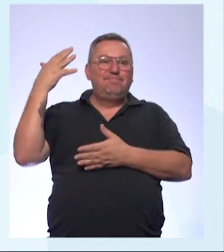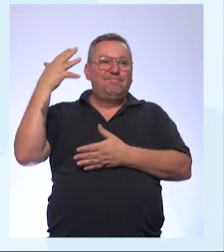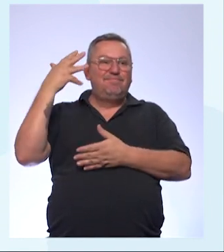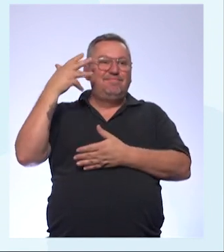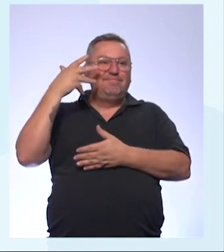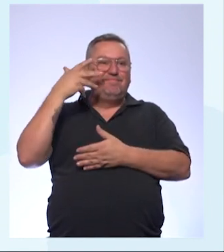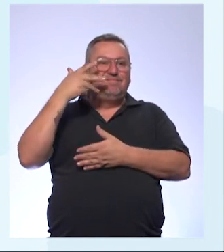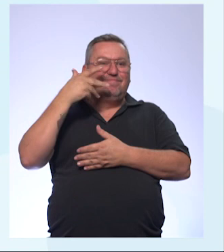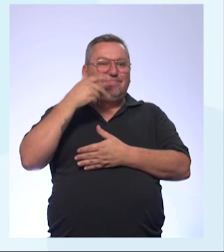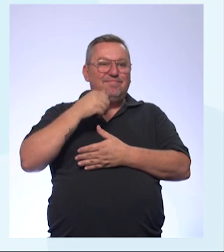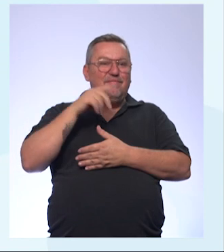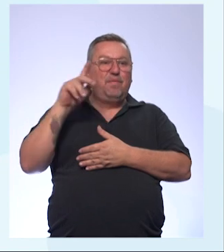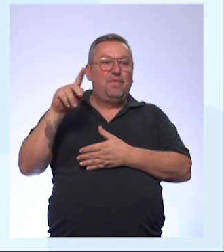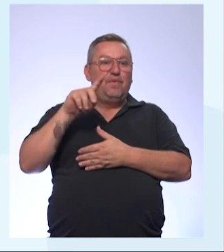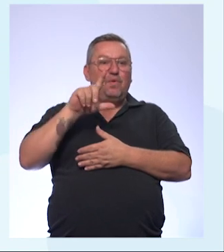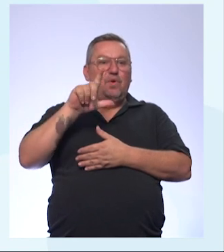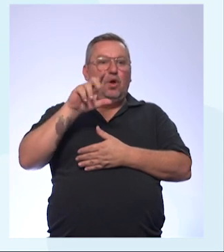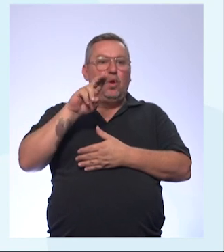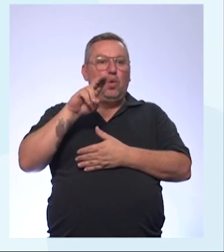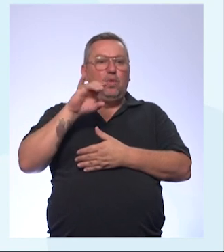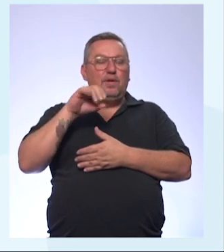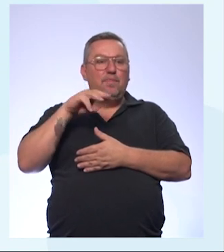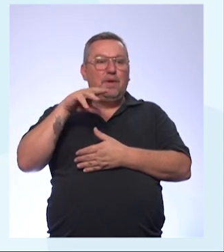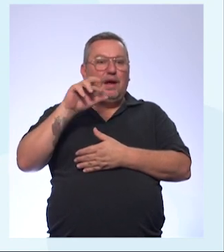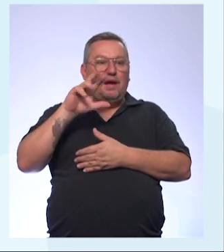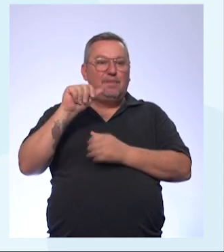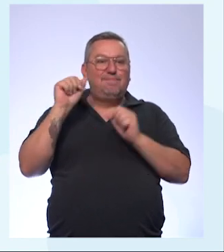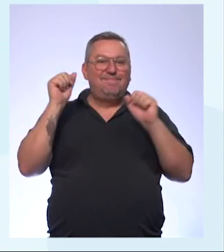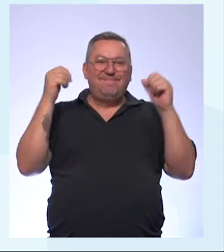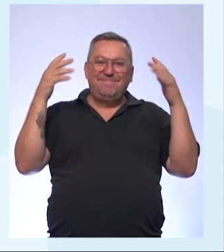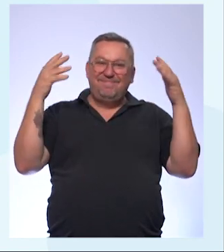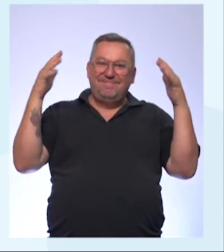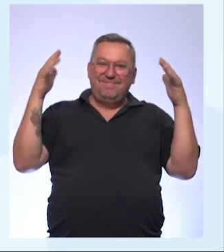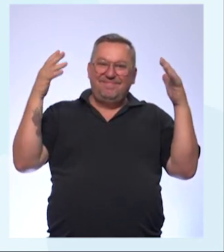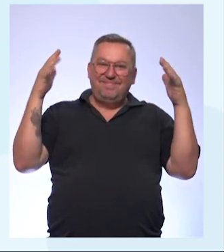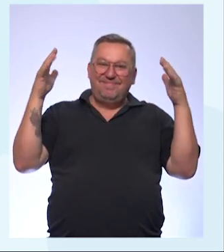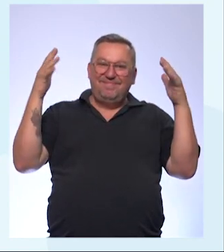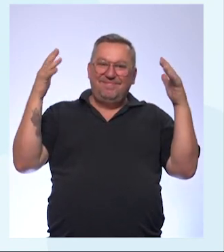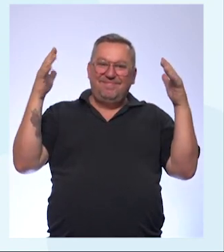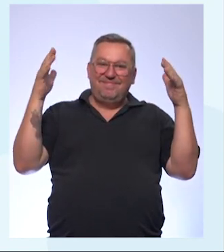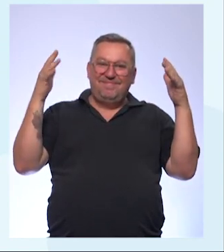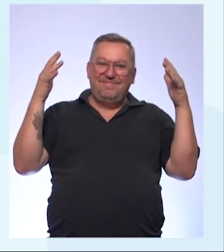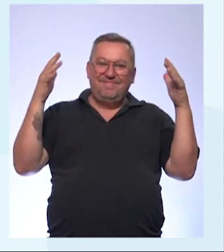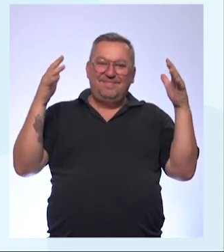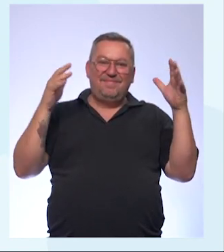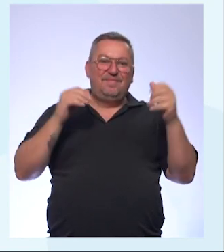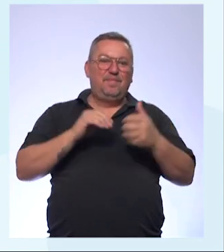foi orientada pela professora Lucimara. Salva de palmas para a Larissa.